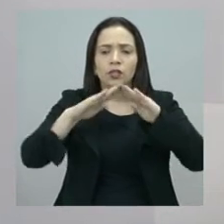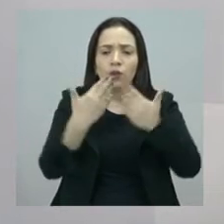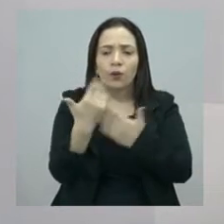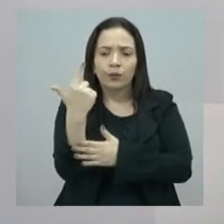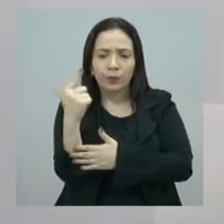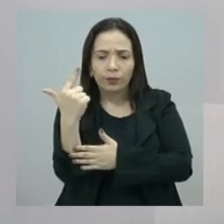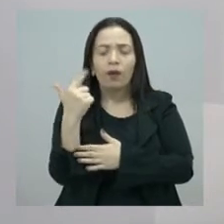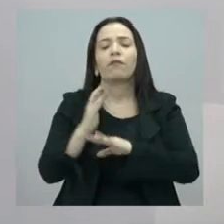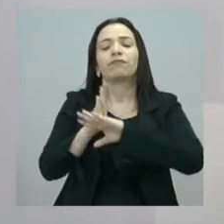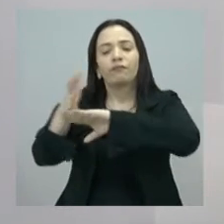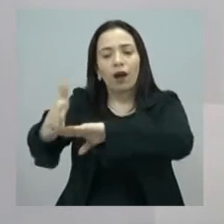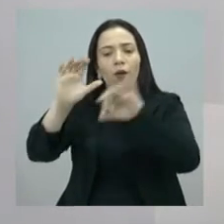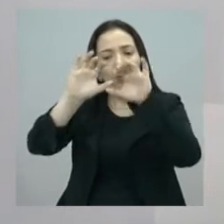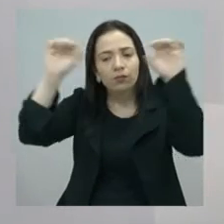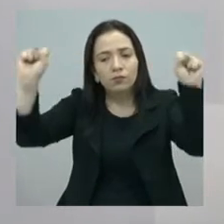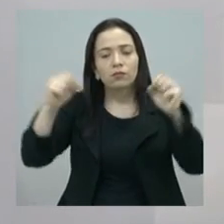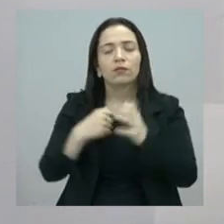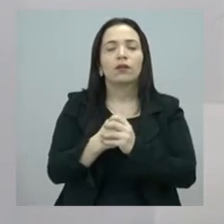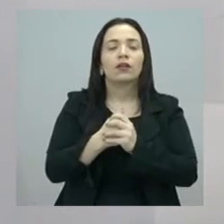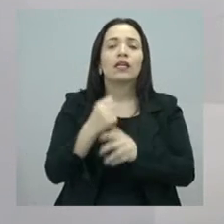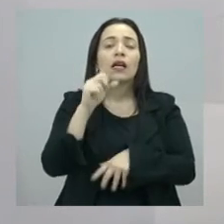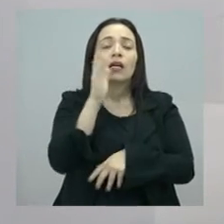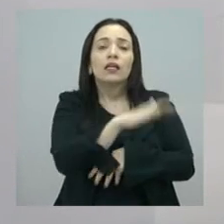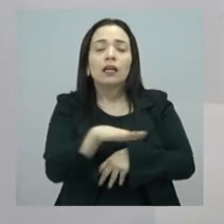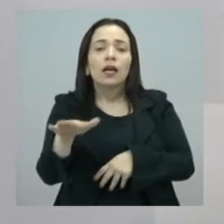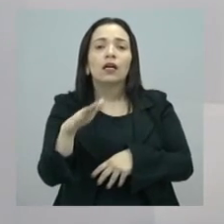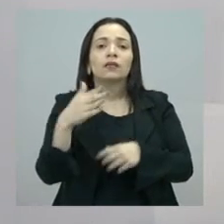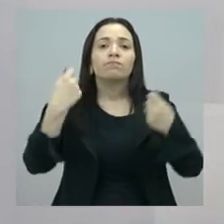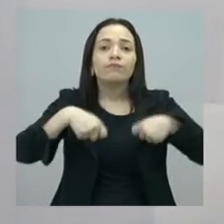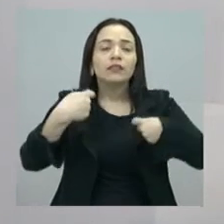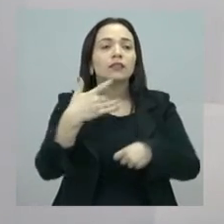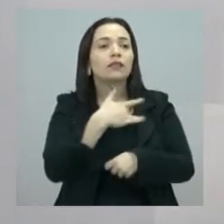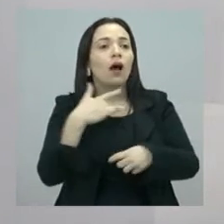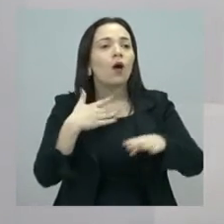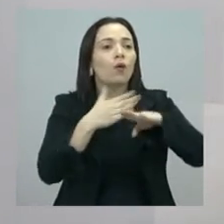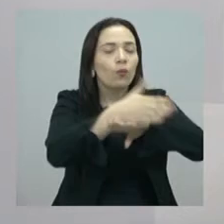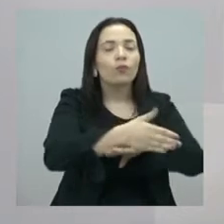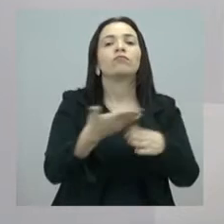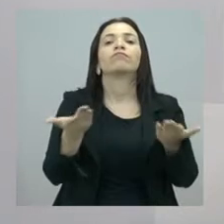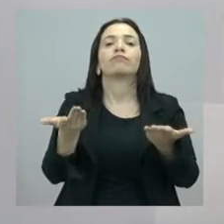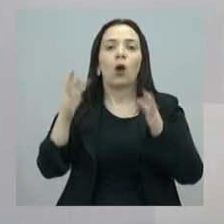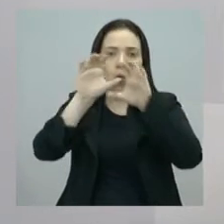atuação do Conselho Tutelar, criança que precisa acessar saúde, né?